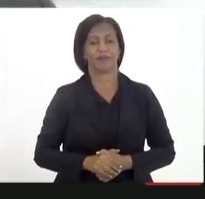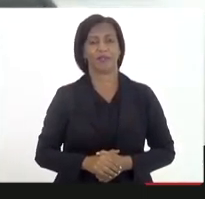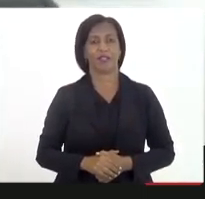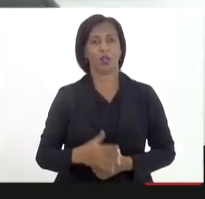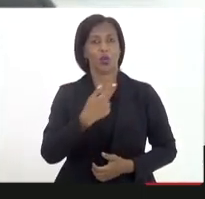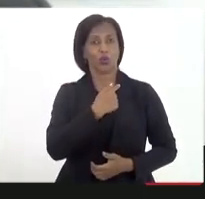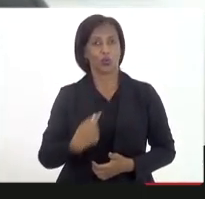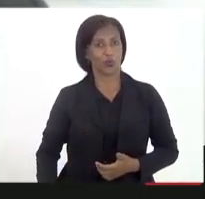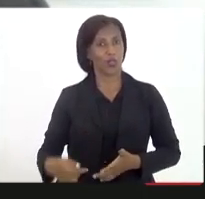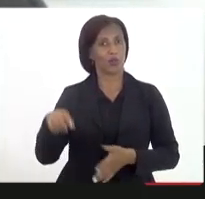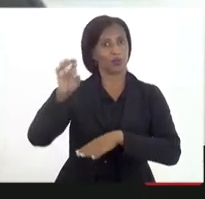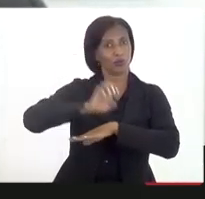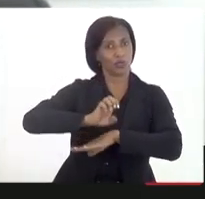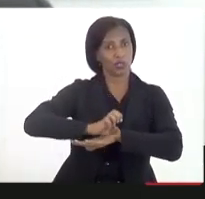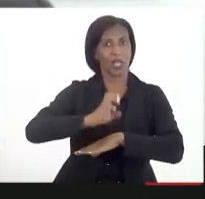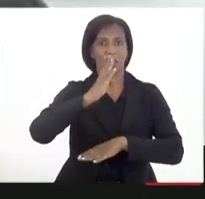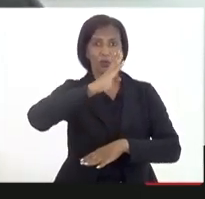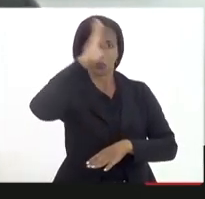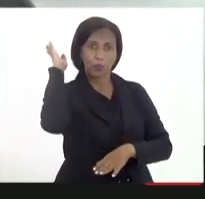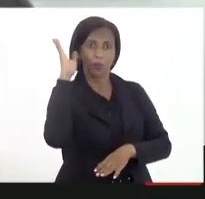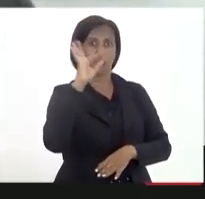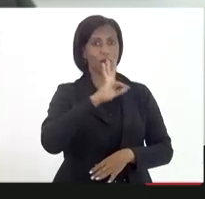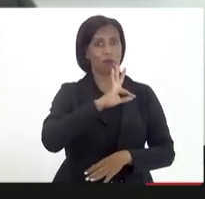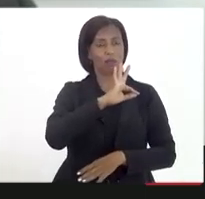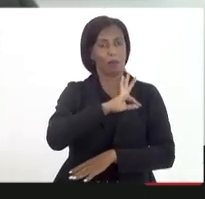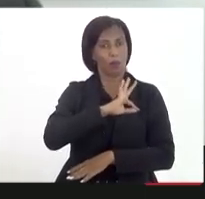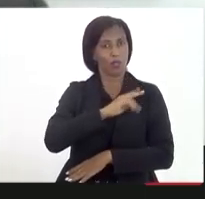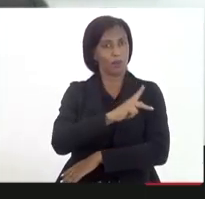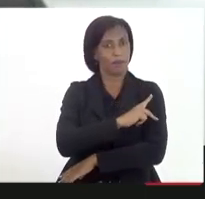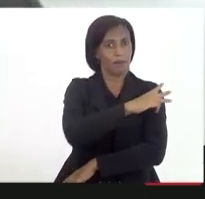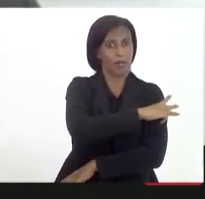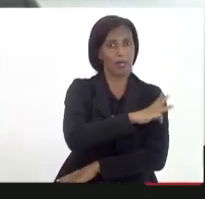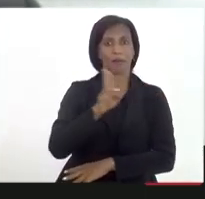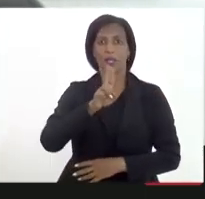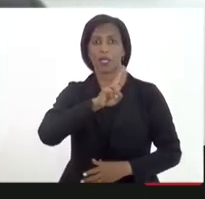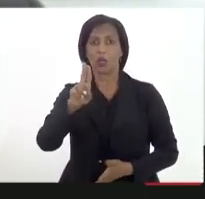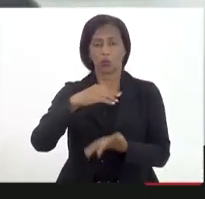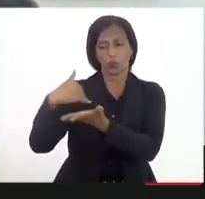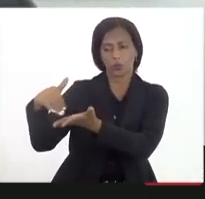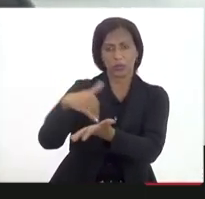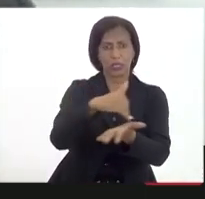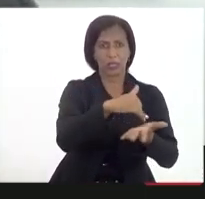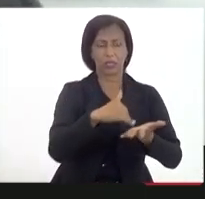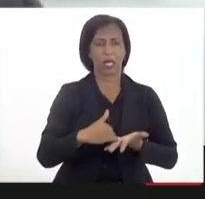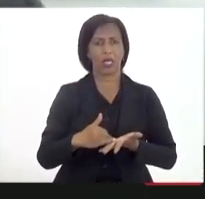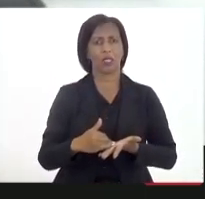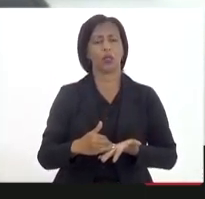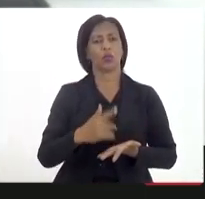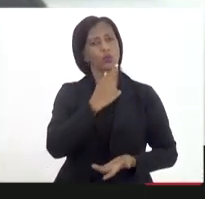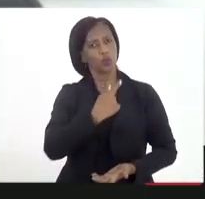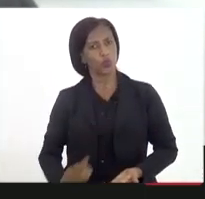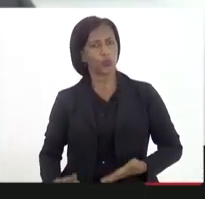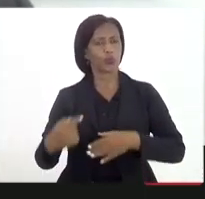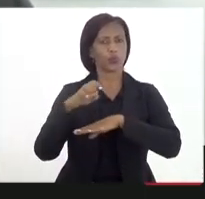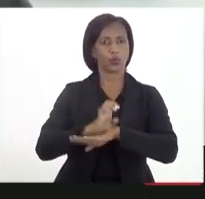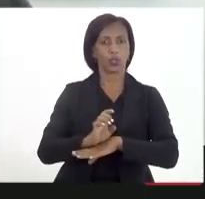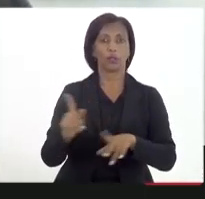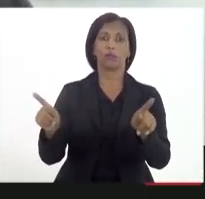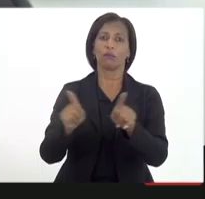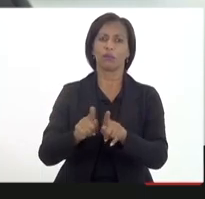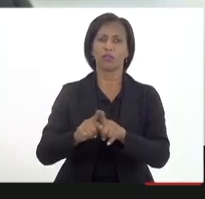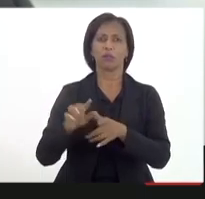Governo do Estado do Corpo de Bombeiros da polícia militar em nome dos secretários do governador do Estado mas sobretudo